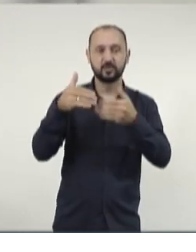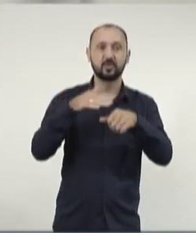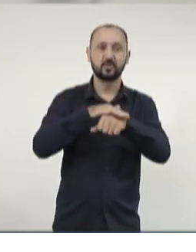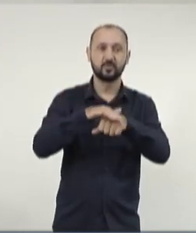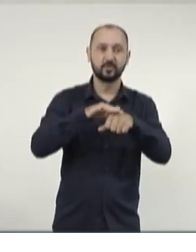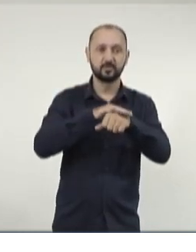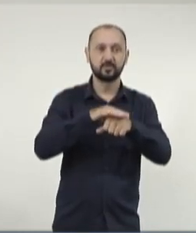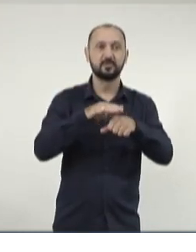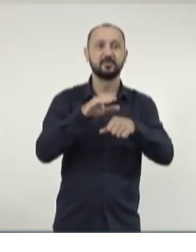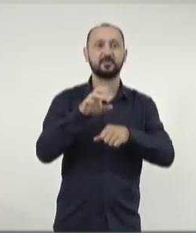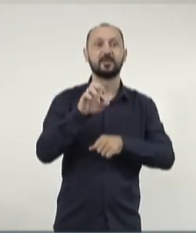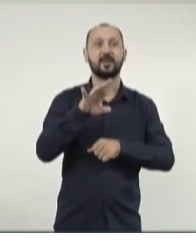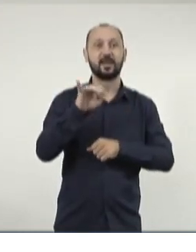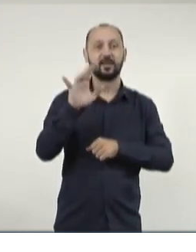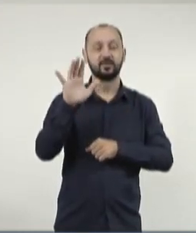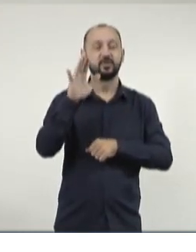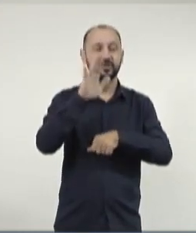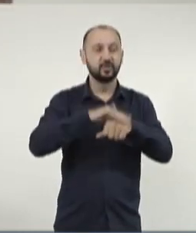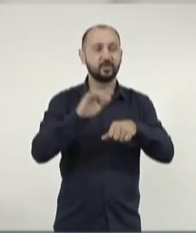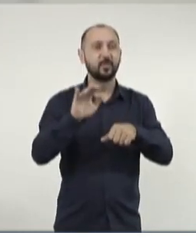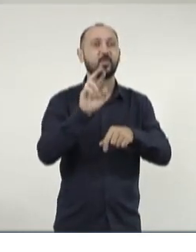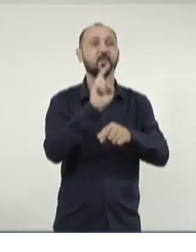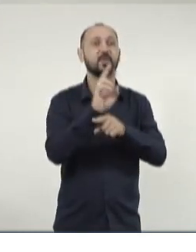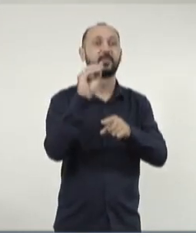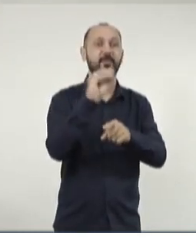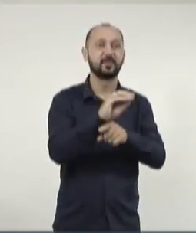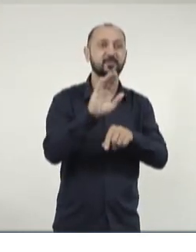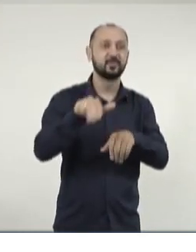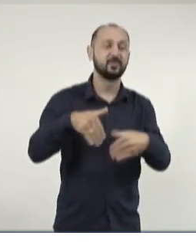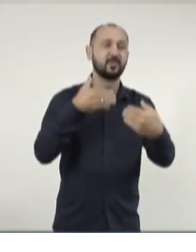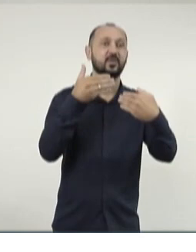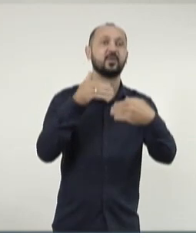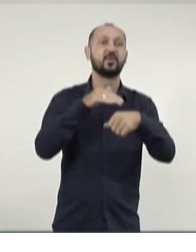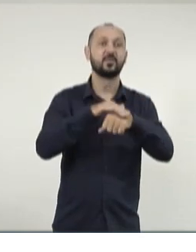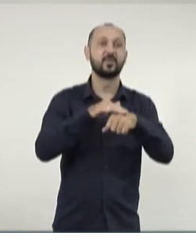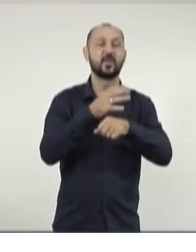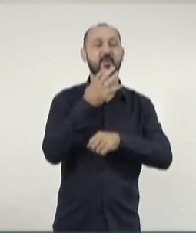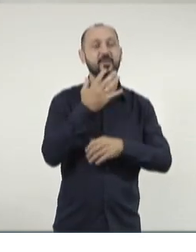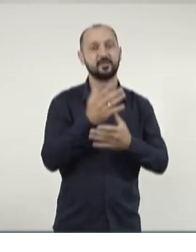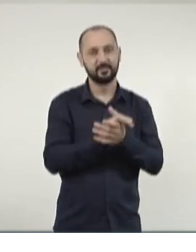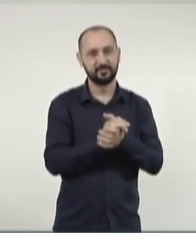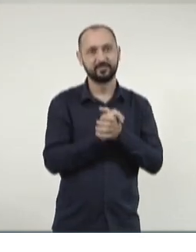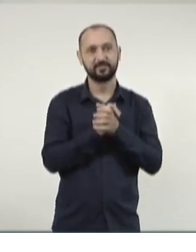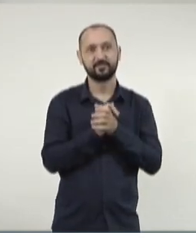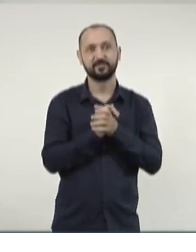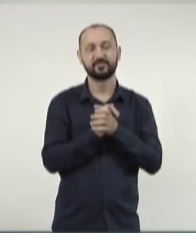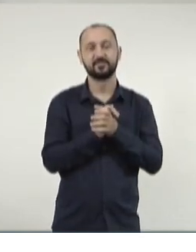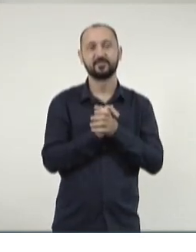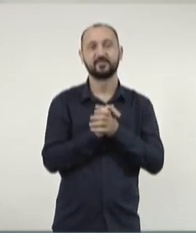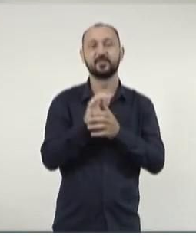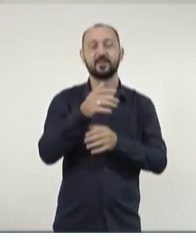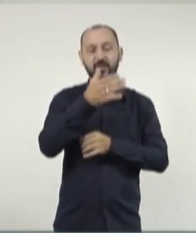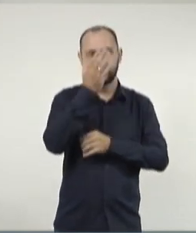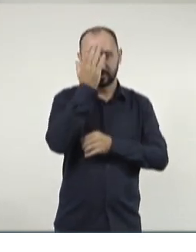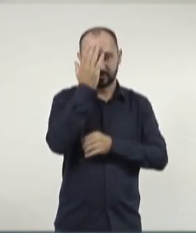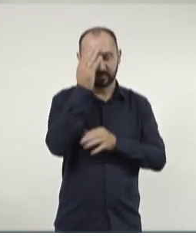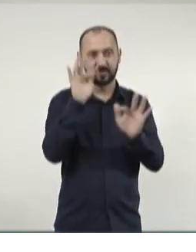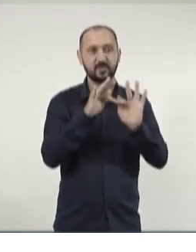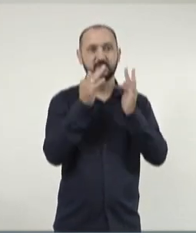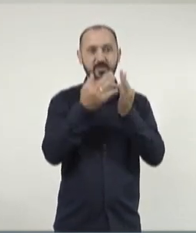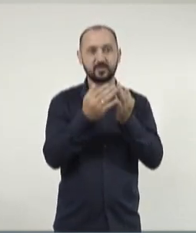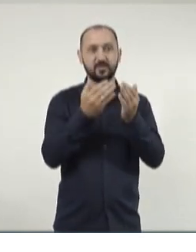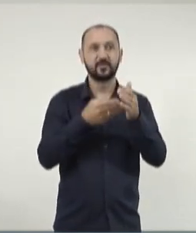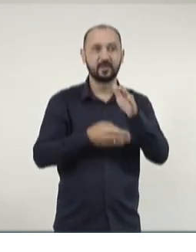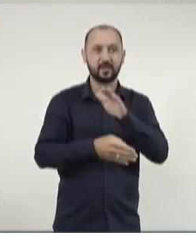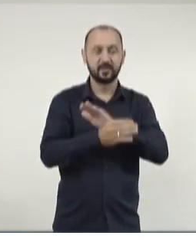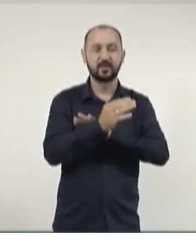já entrega. Aí ele veio falar comigo, porque ele me conhecia e falou assim: Vanessa, eu sei que a sua família vai entrar